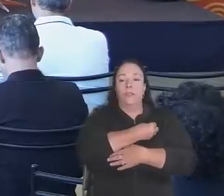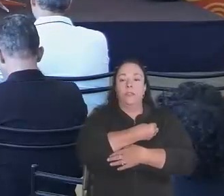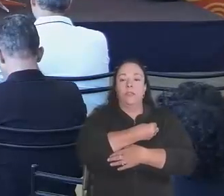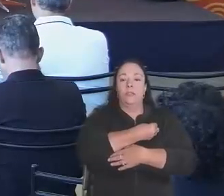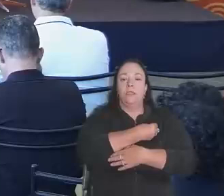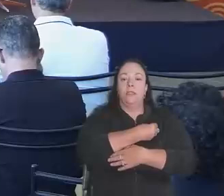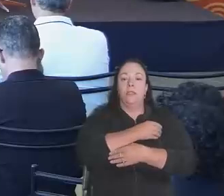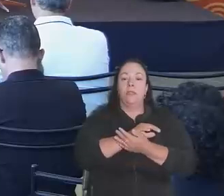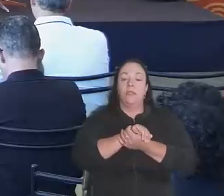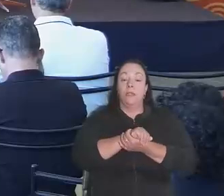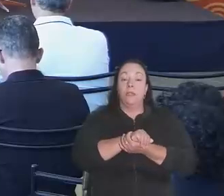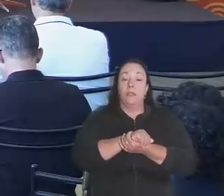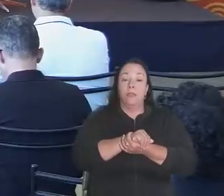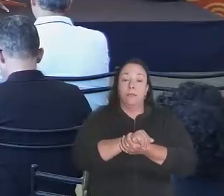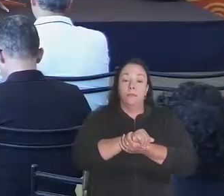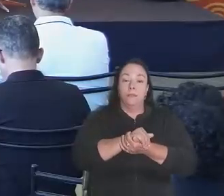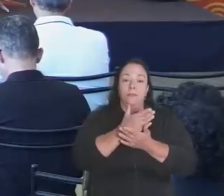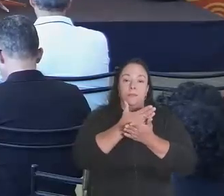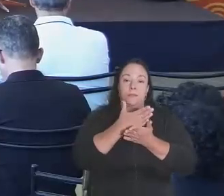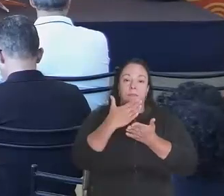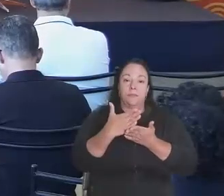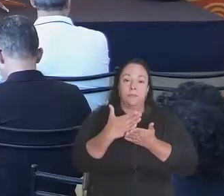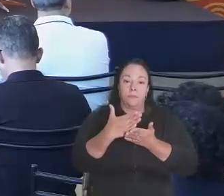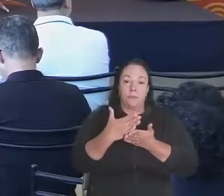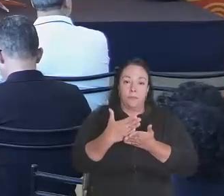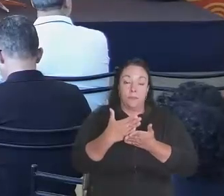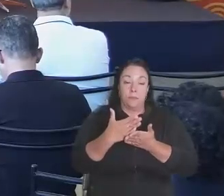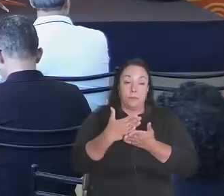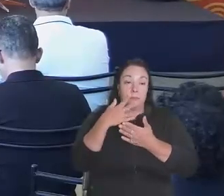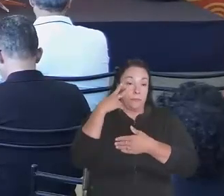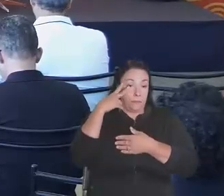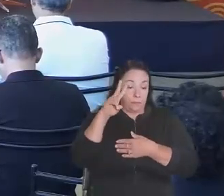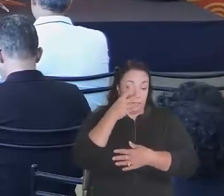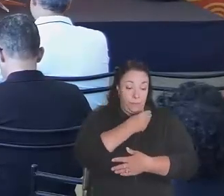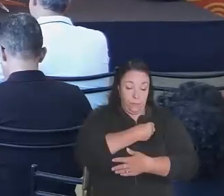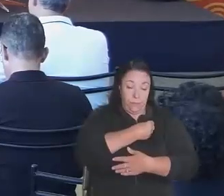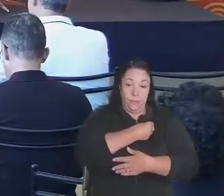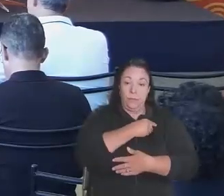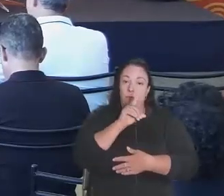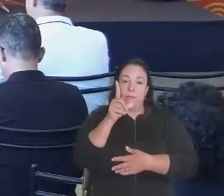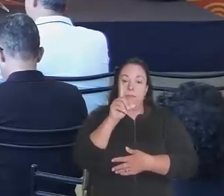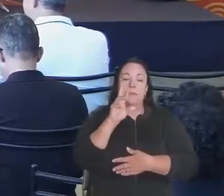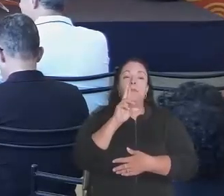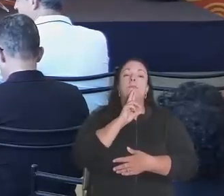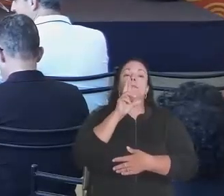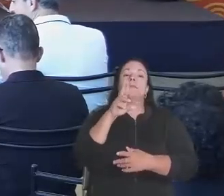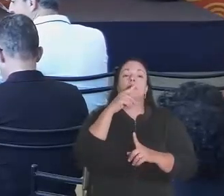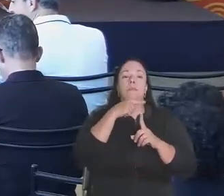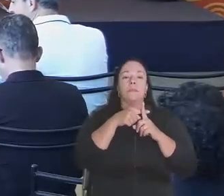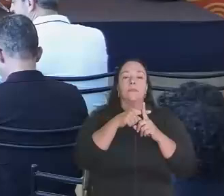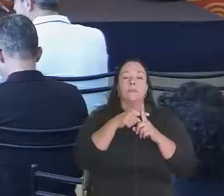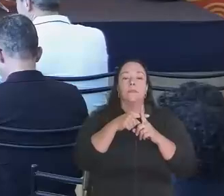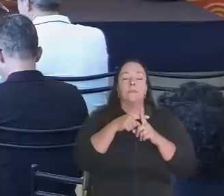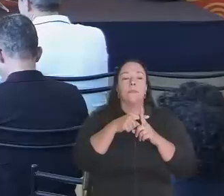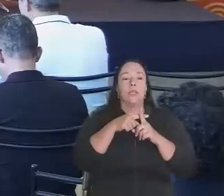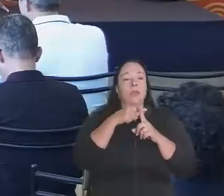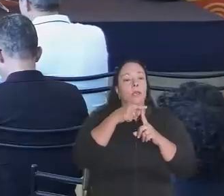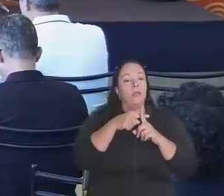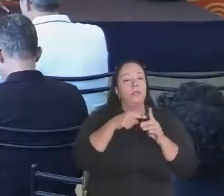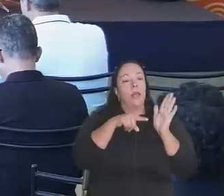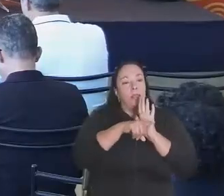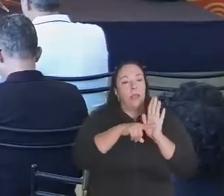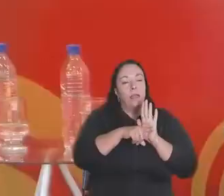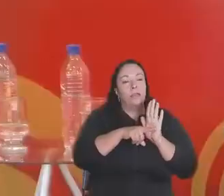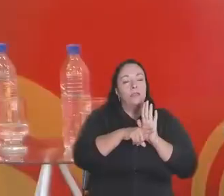você começa a ver enxergar a vida de outra forma, que não é só o resultado positivo. Às vezes, um resultado negativo